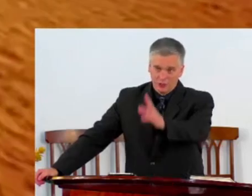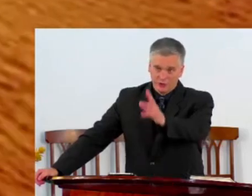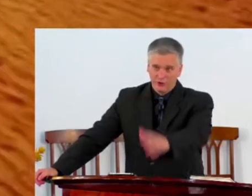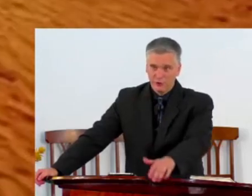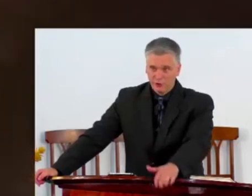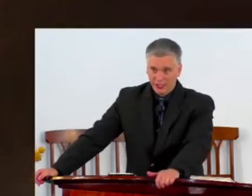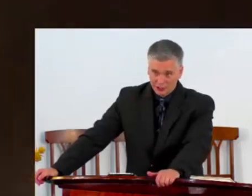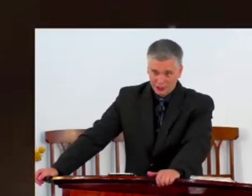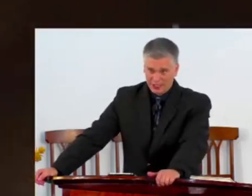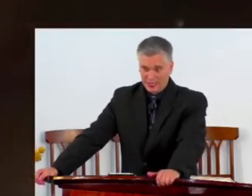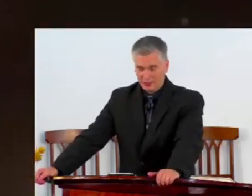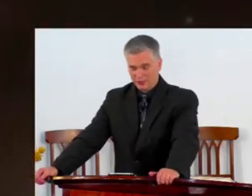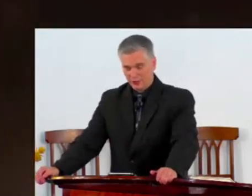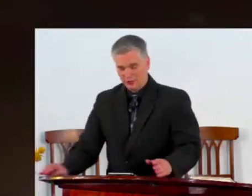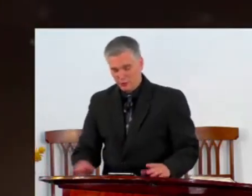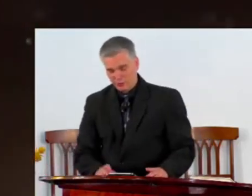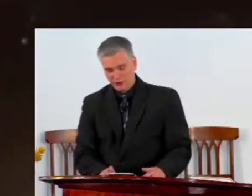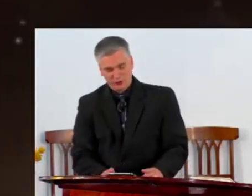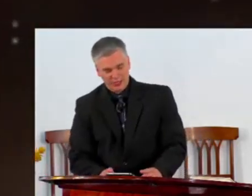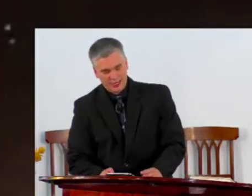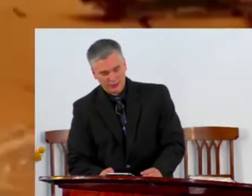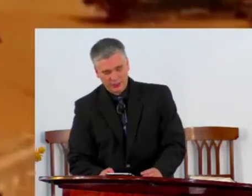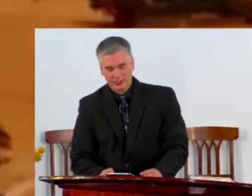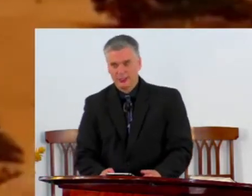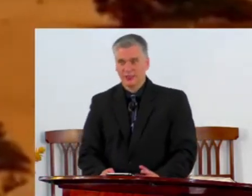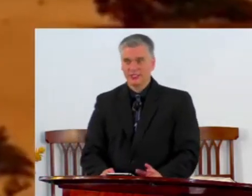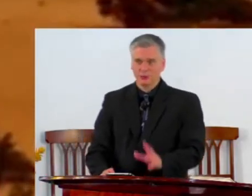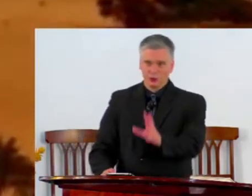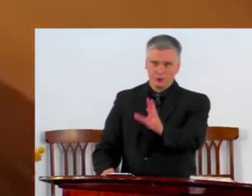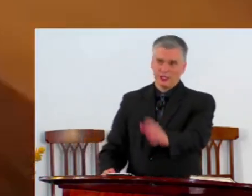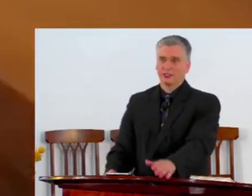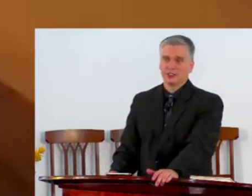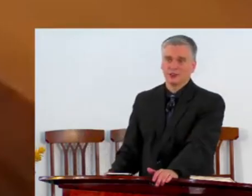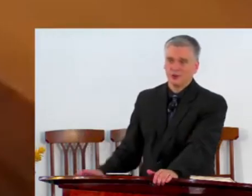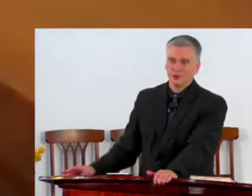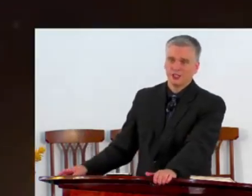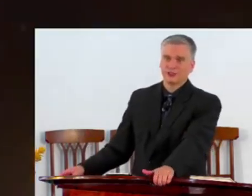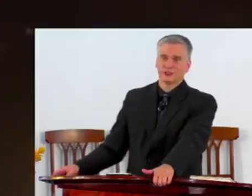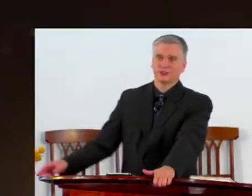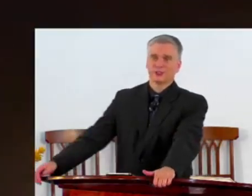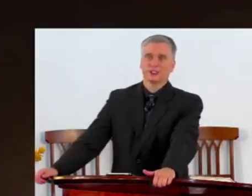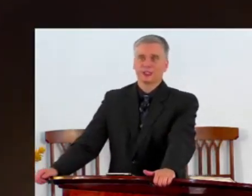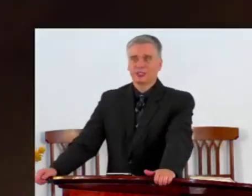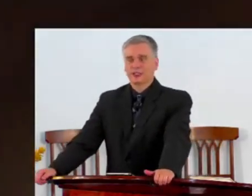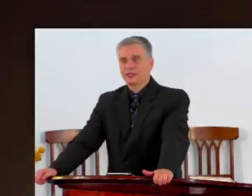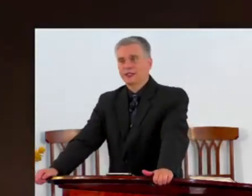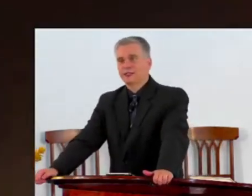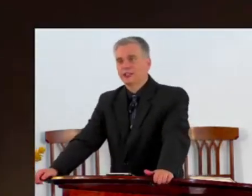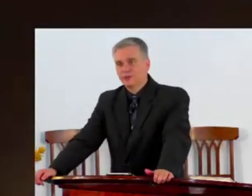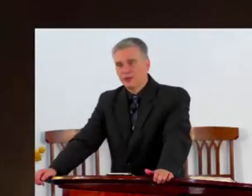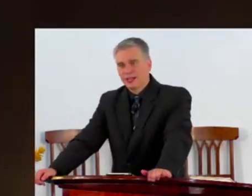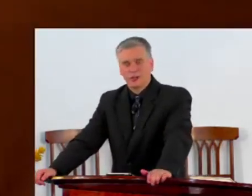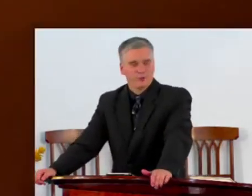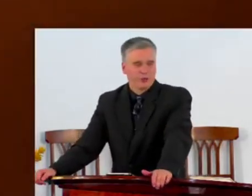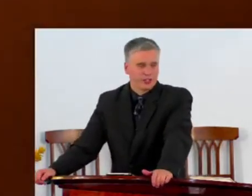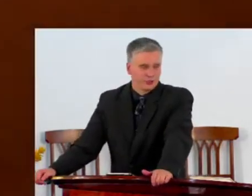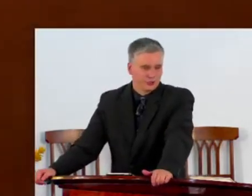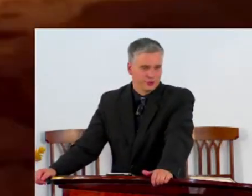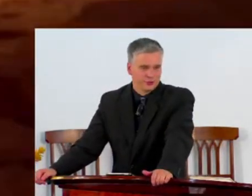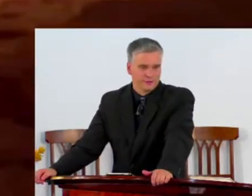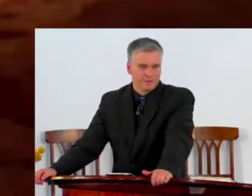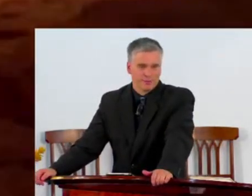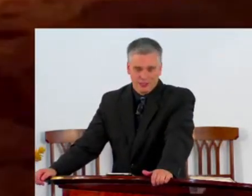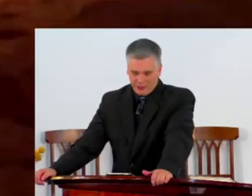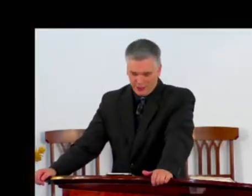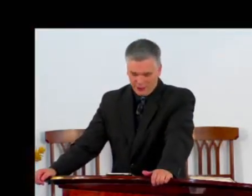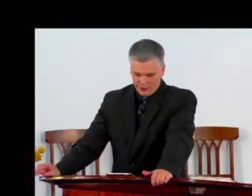é um filme editado, então não é o missionário que está ali, mas é muito parecido com isso, e eles pagaram um preço,